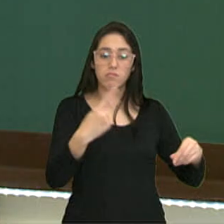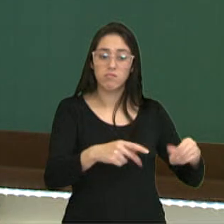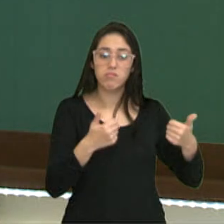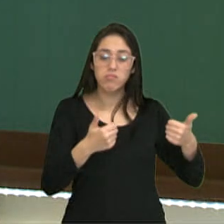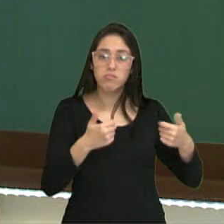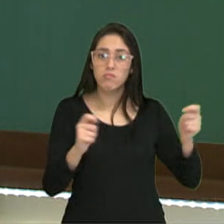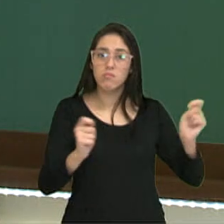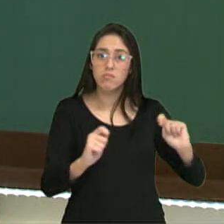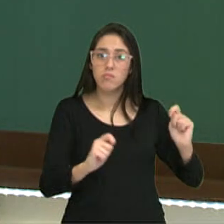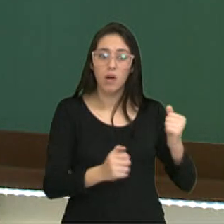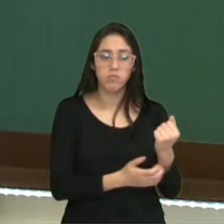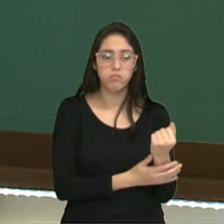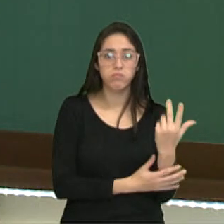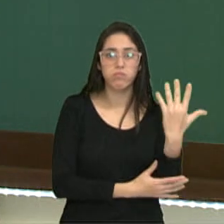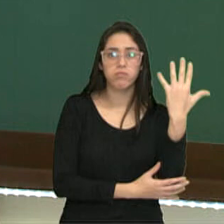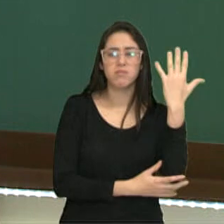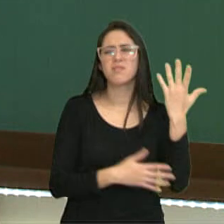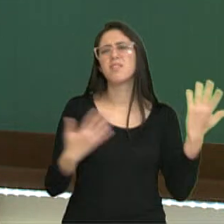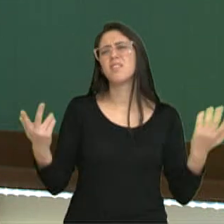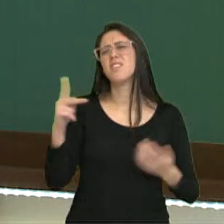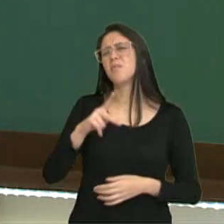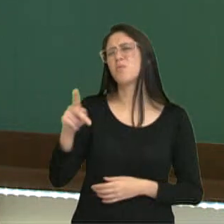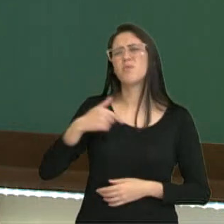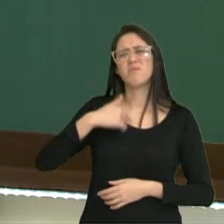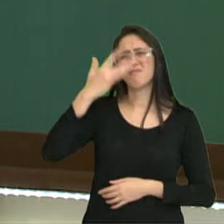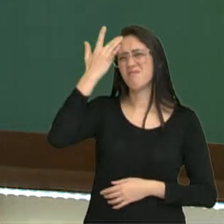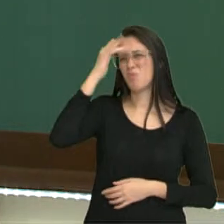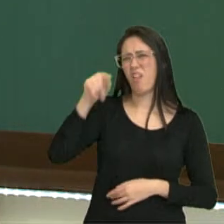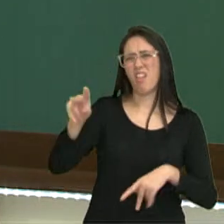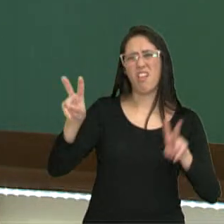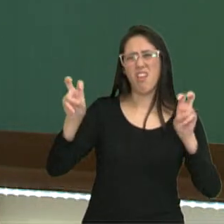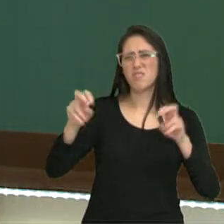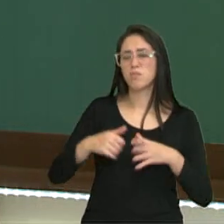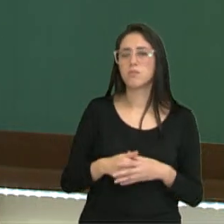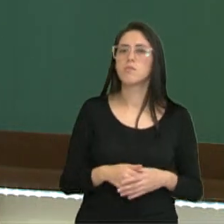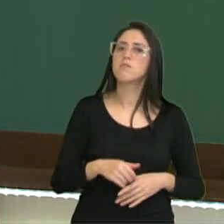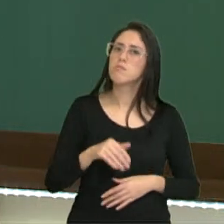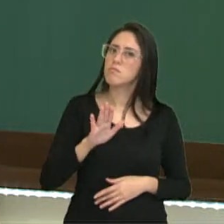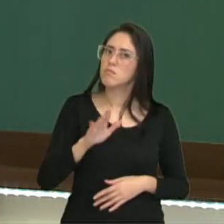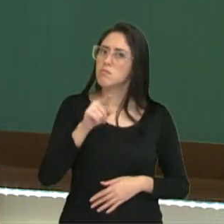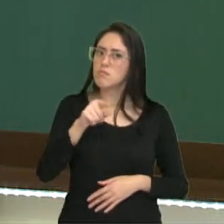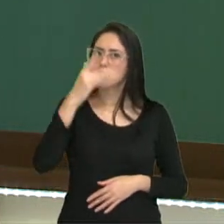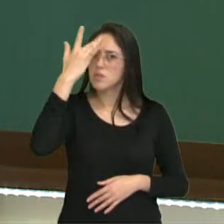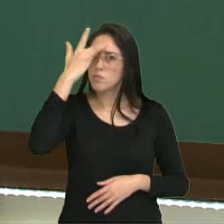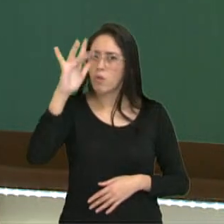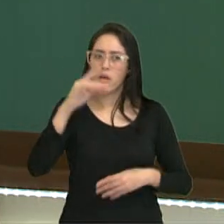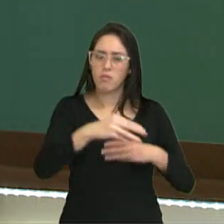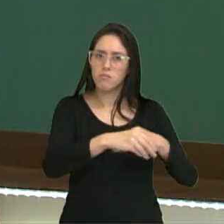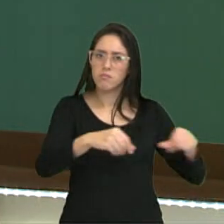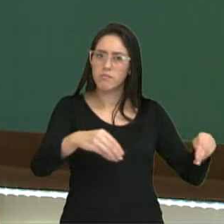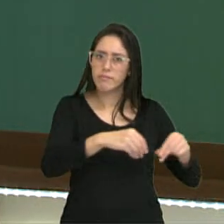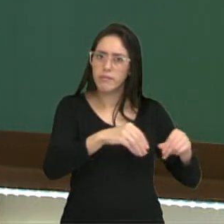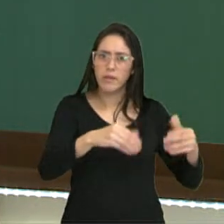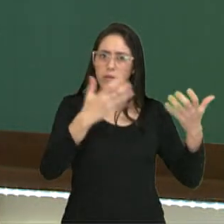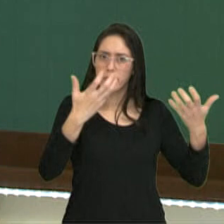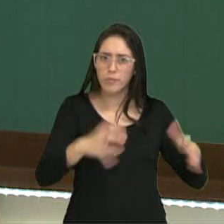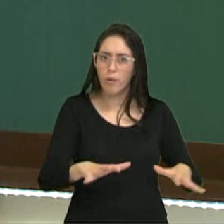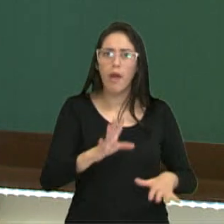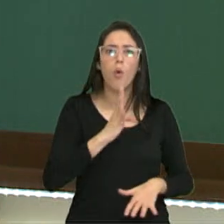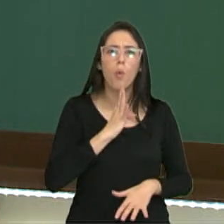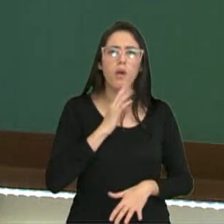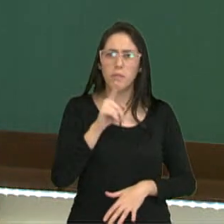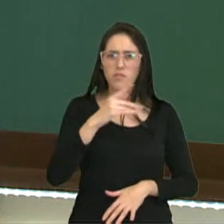ao processo erosivo. Professora, não quero saber de agricultura. Você não quer saber de agricultura, não quer saber de solo, mas gosta de comer. E a